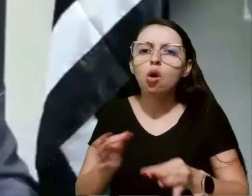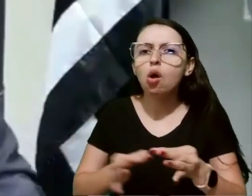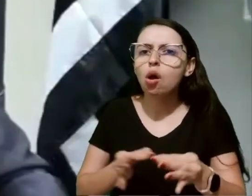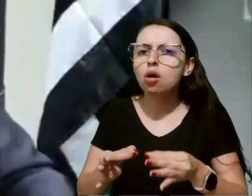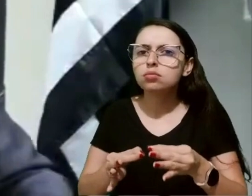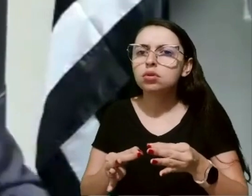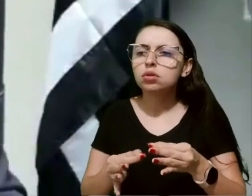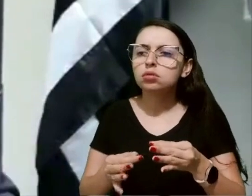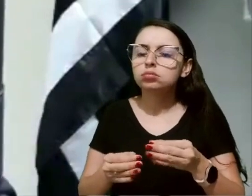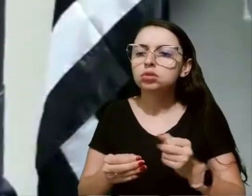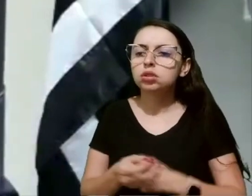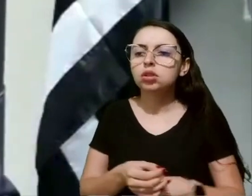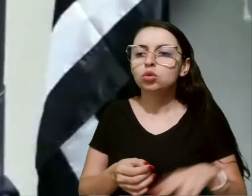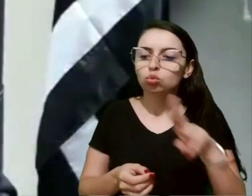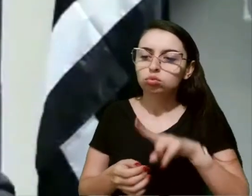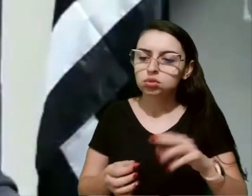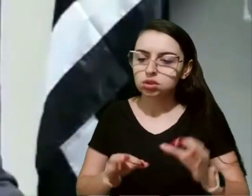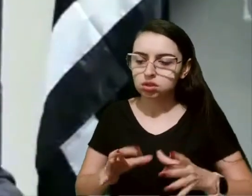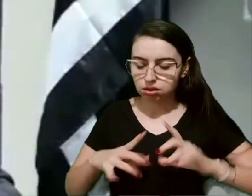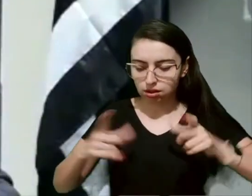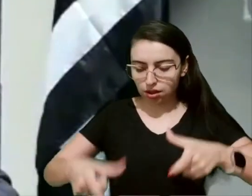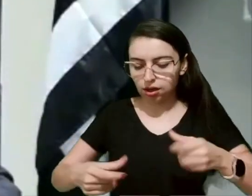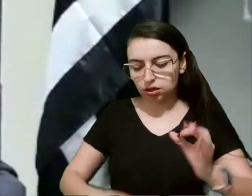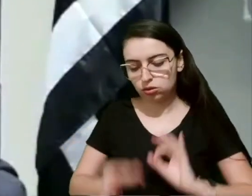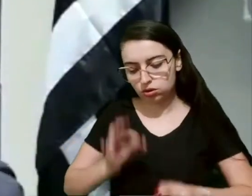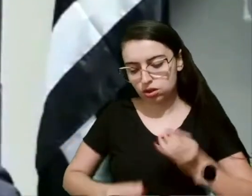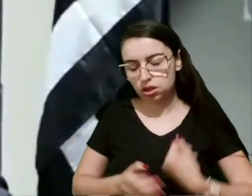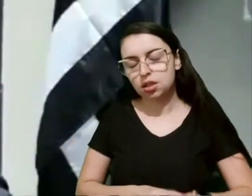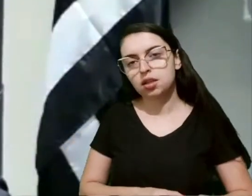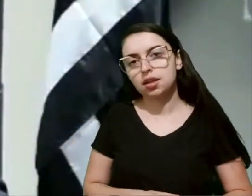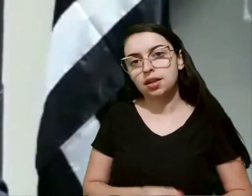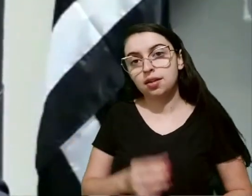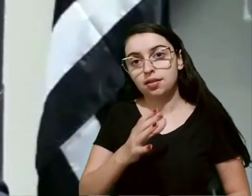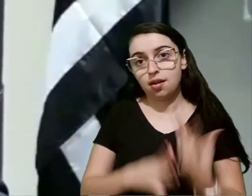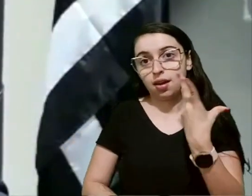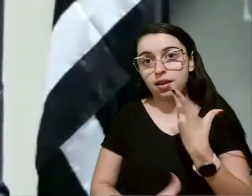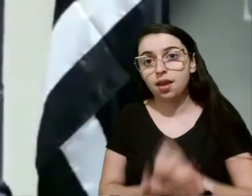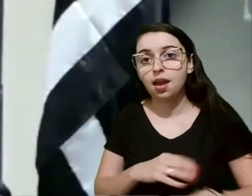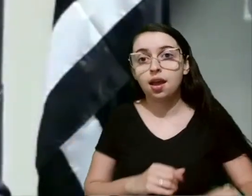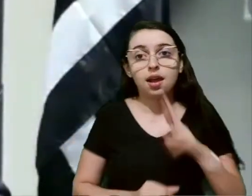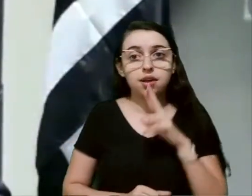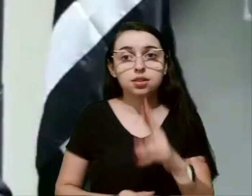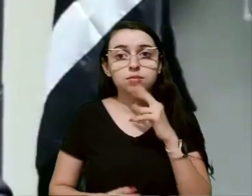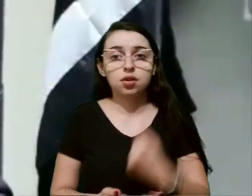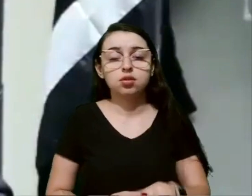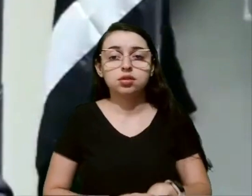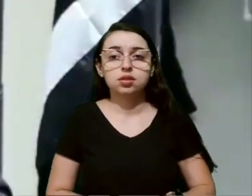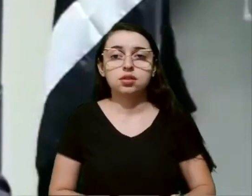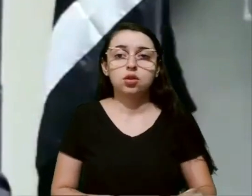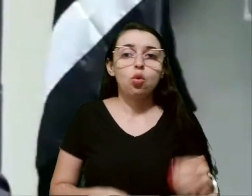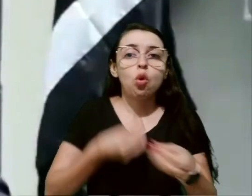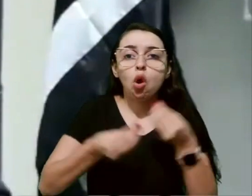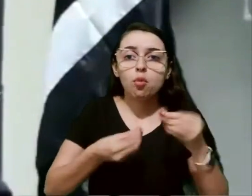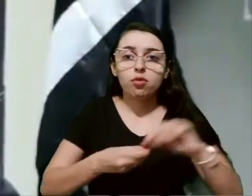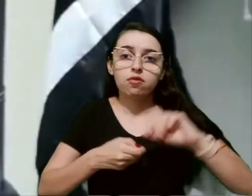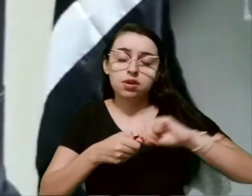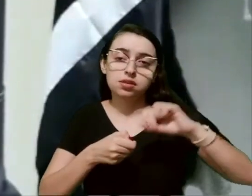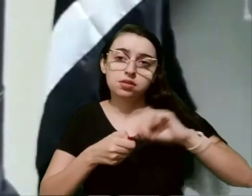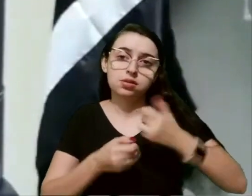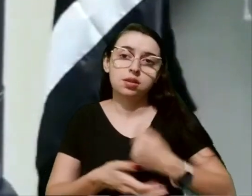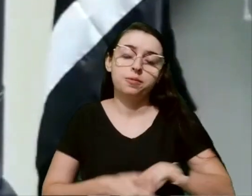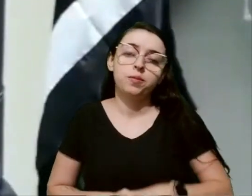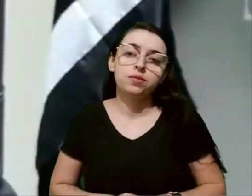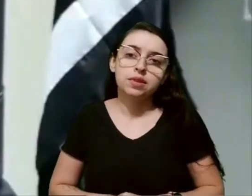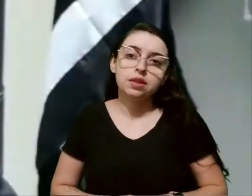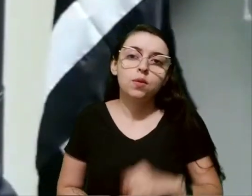movimentação das ações dentro dos tribunais criar estratégias de reação para isso, né. Então,